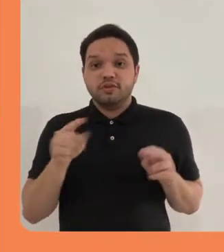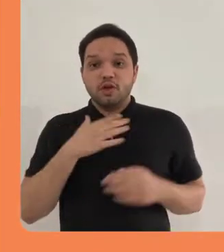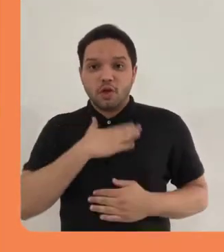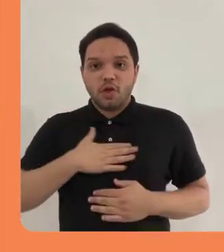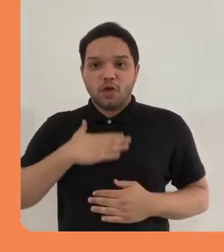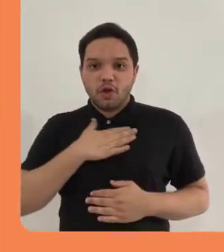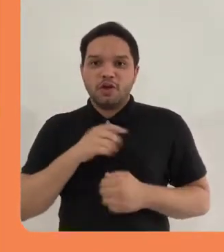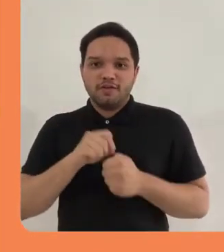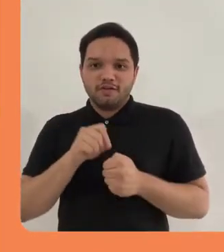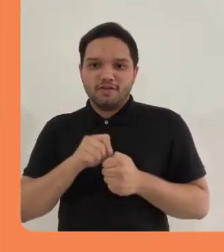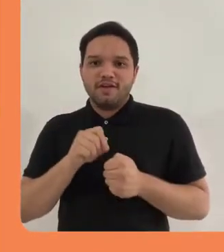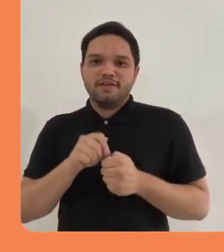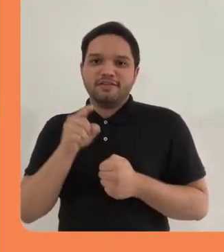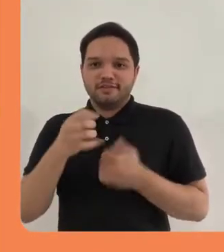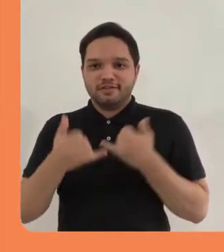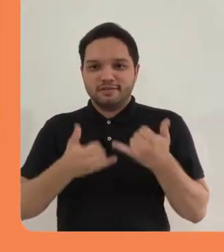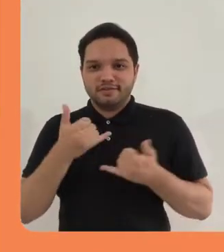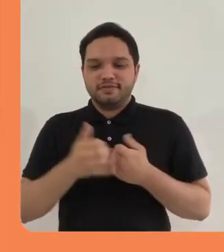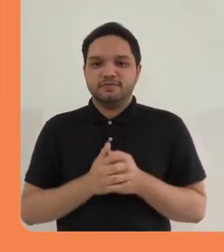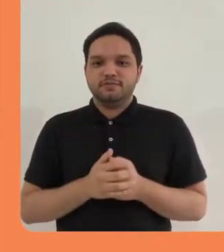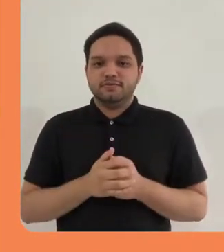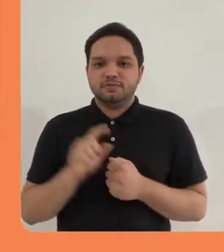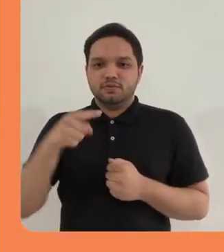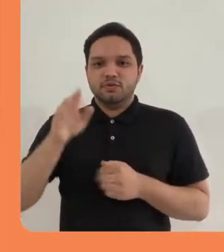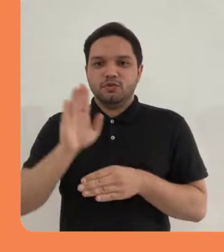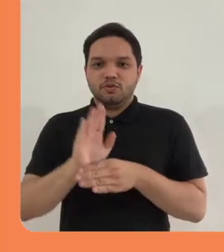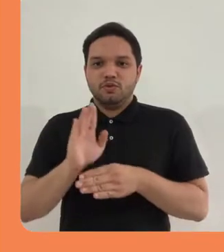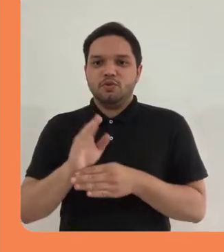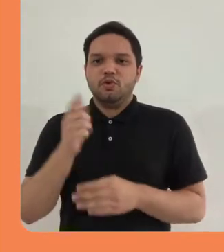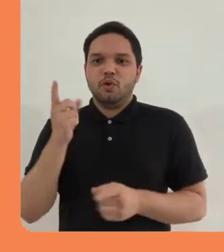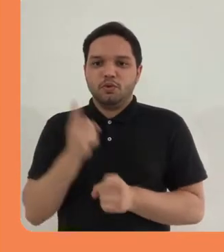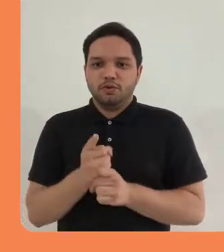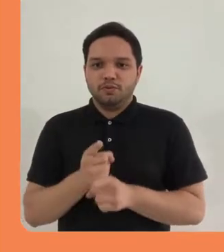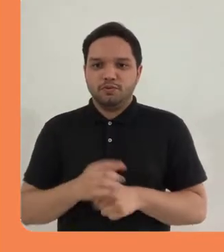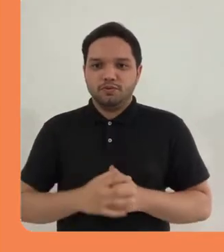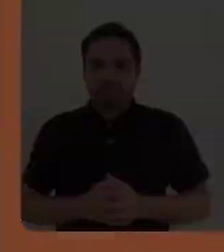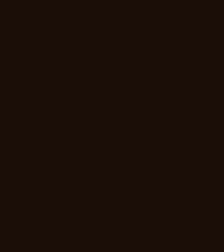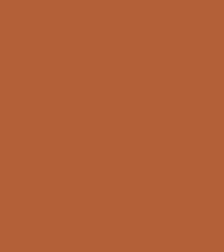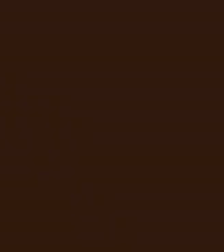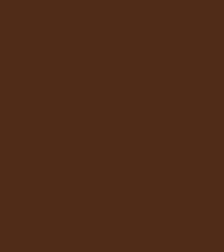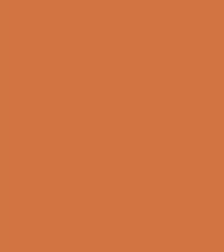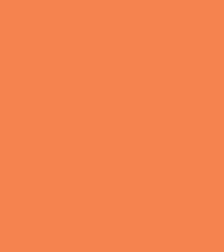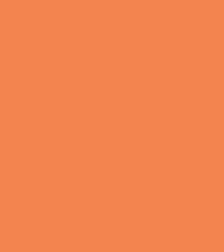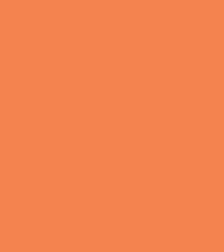que gostem de criar a gamificação e até um próximo vídeo.